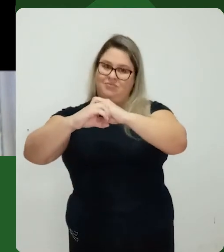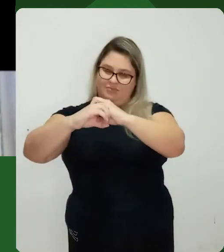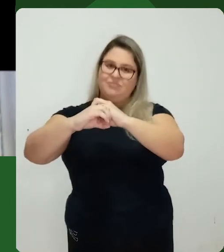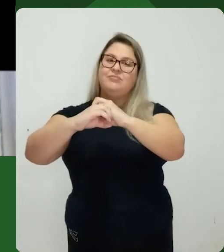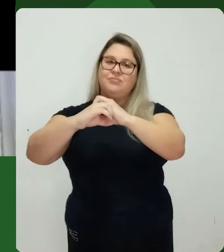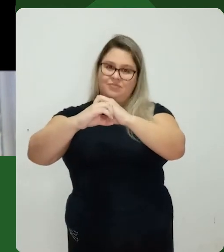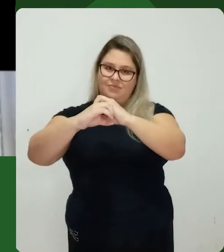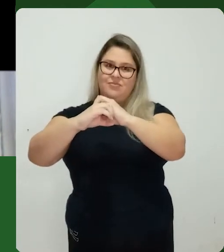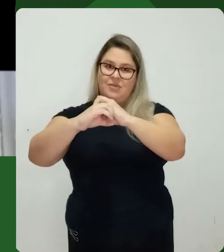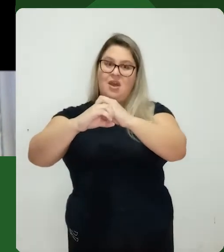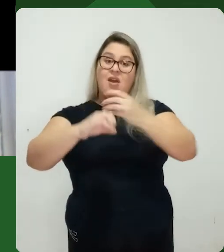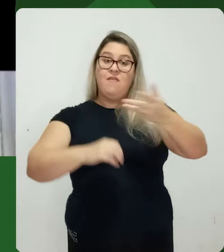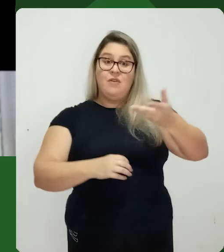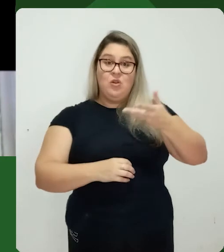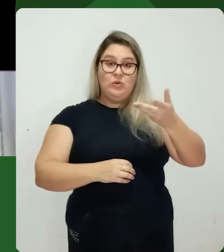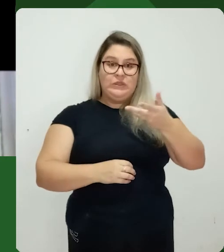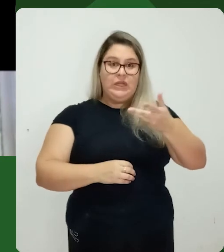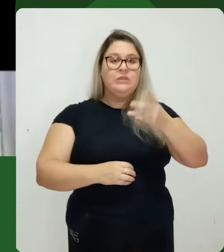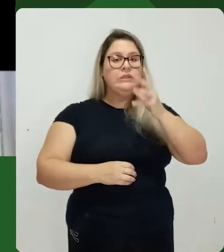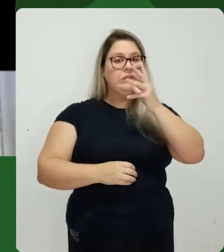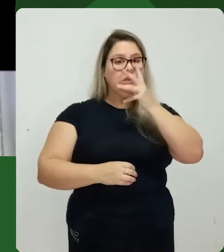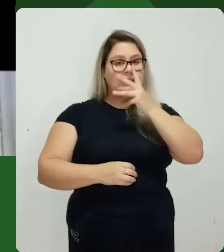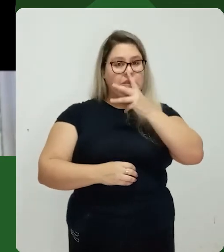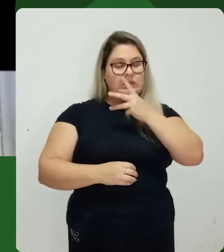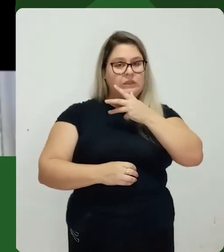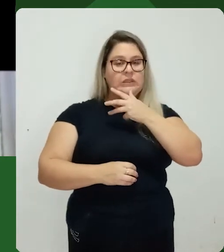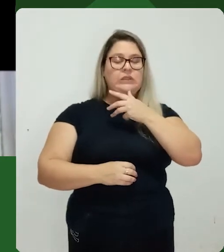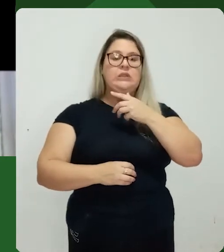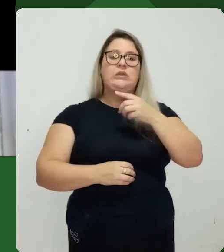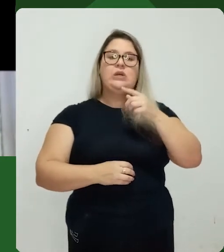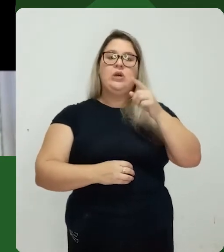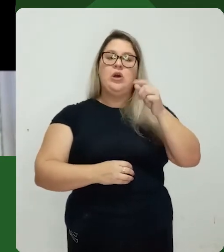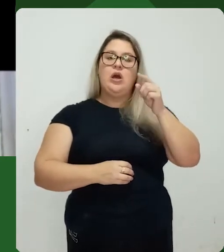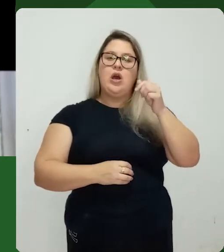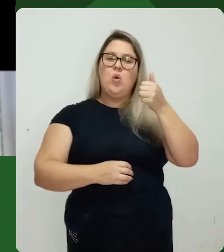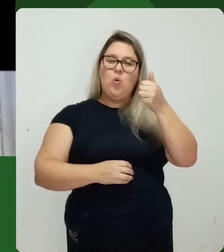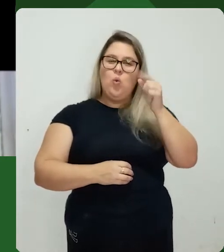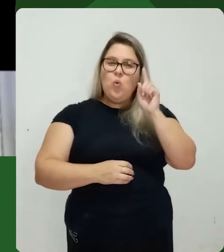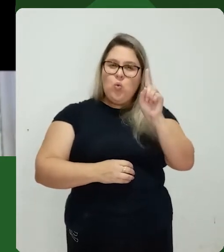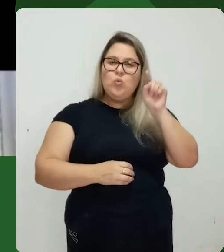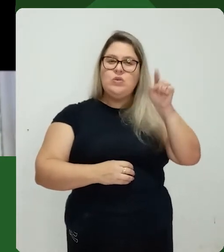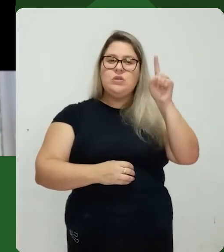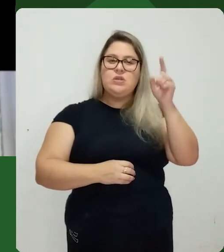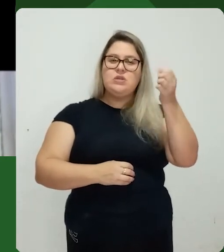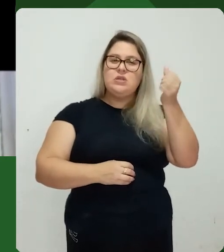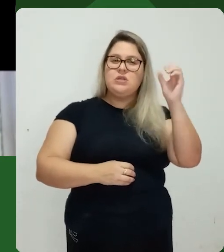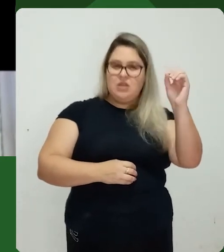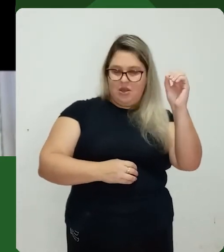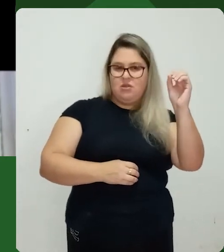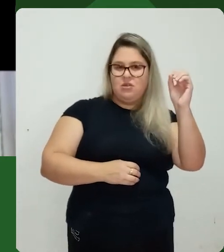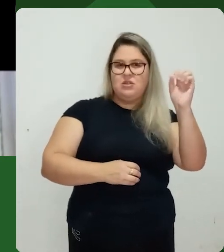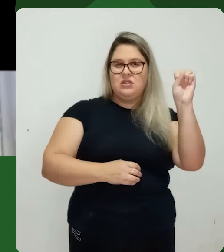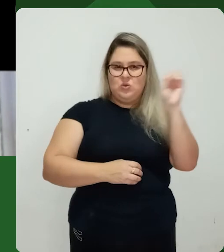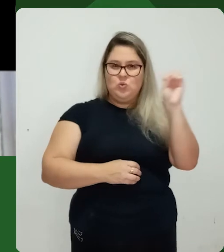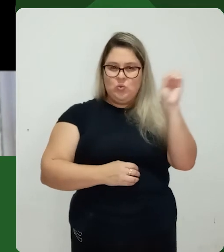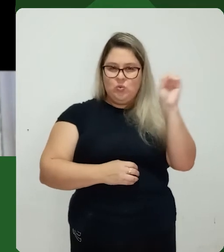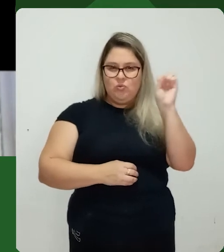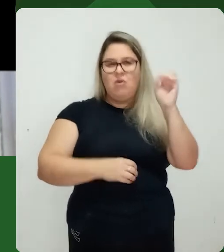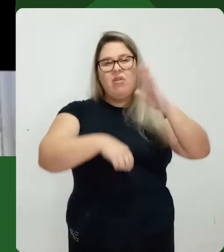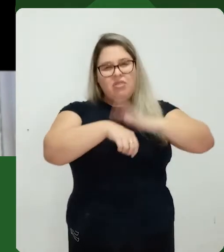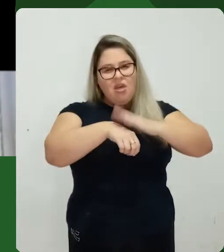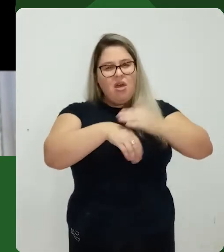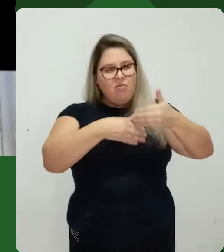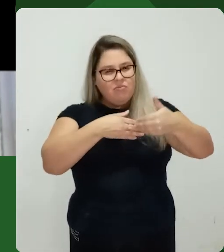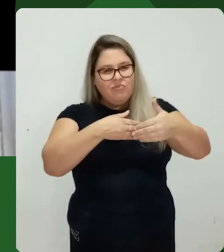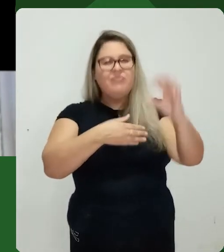em F22, está o menor buraquinho ali que eu tinha para o diafragma. A velocidade já teve que ser bem mais lenta, foi 160 avos